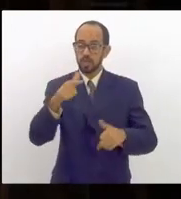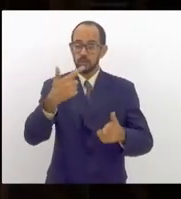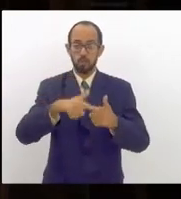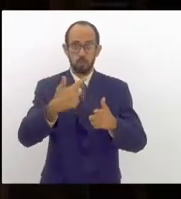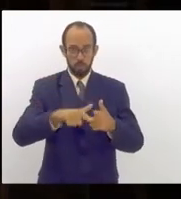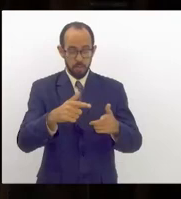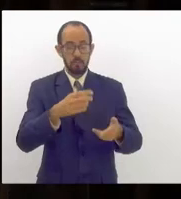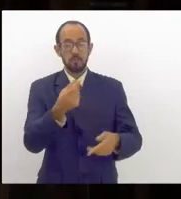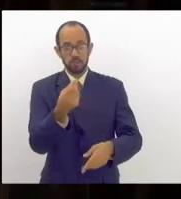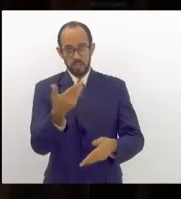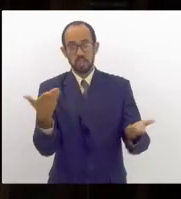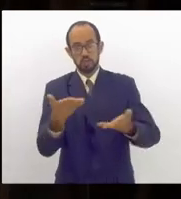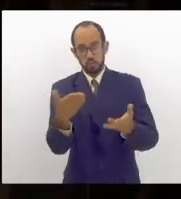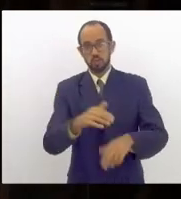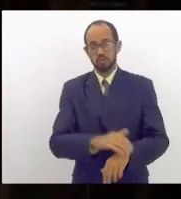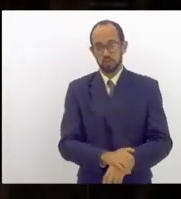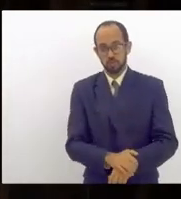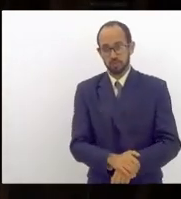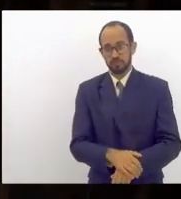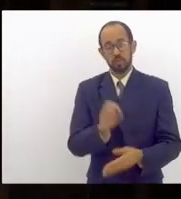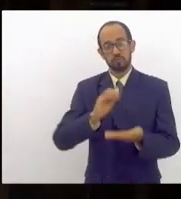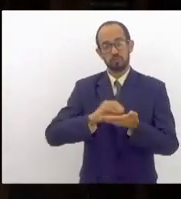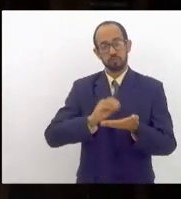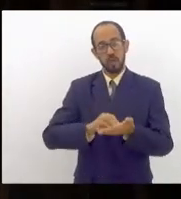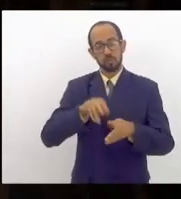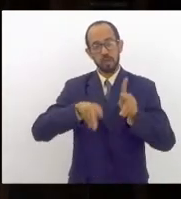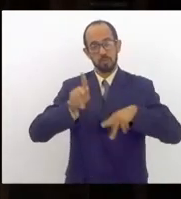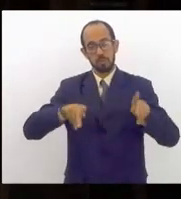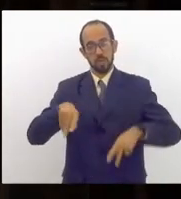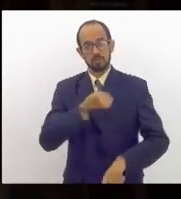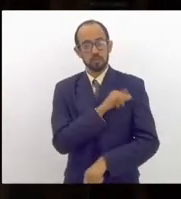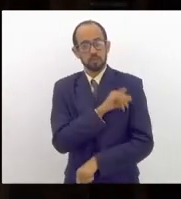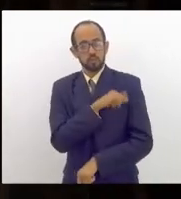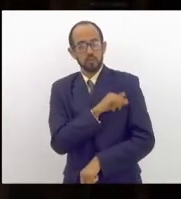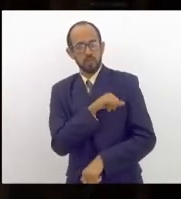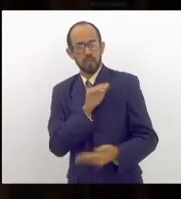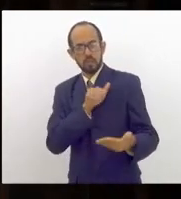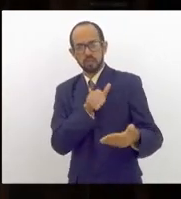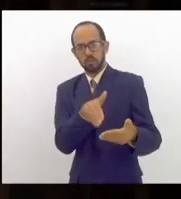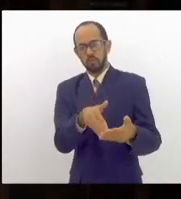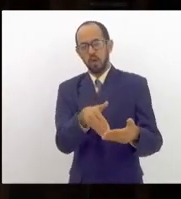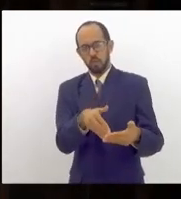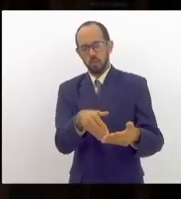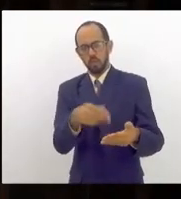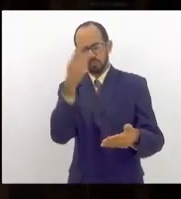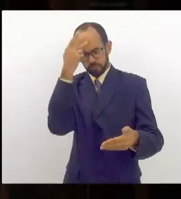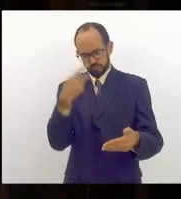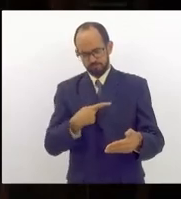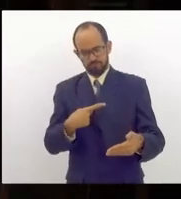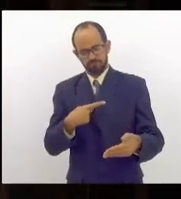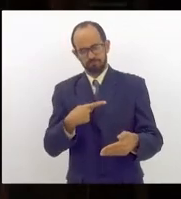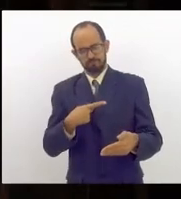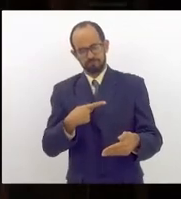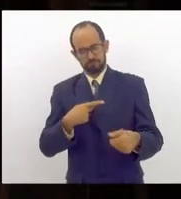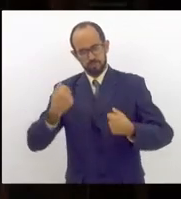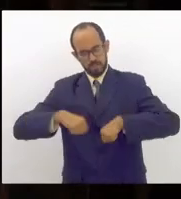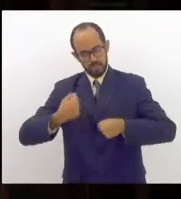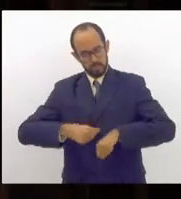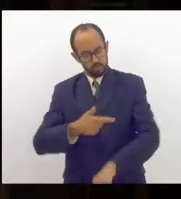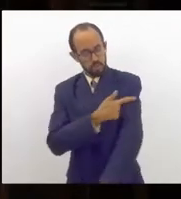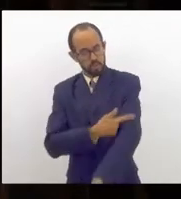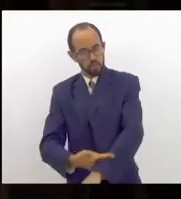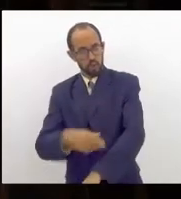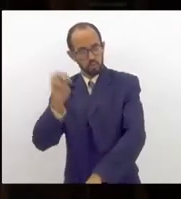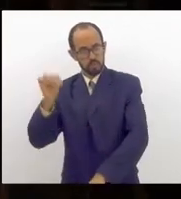terminando falta para o Fluminense essa visão mais voltada para si né devemos ser generosos